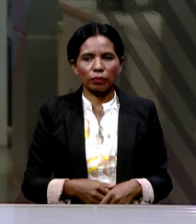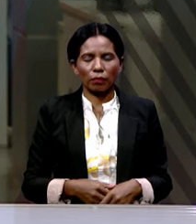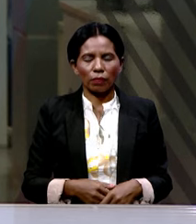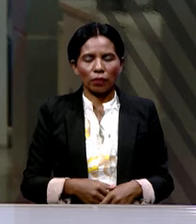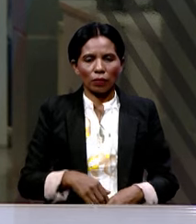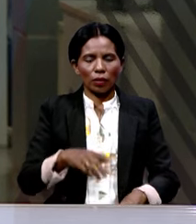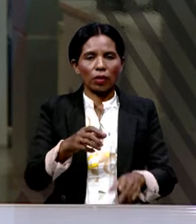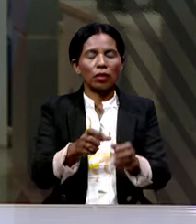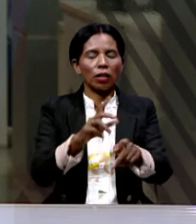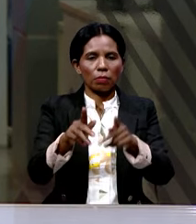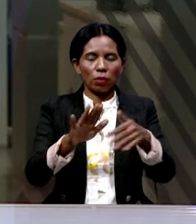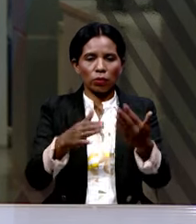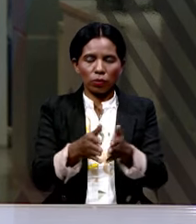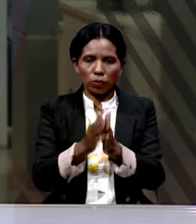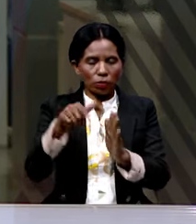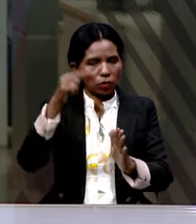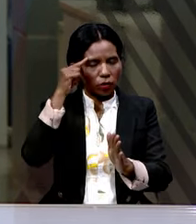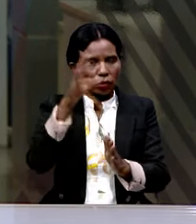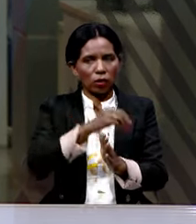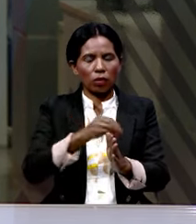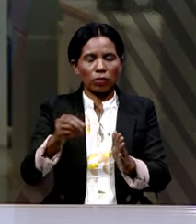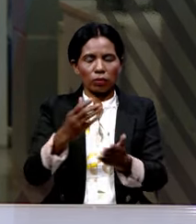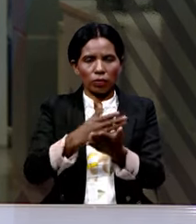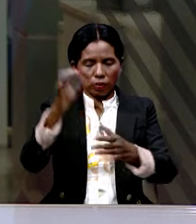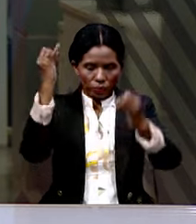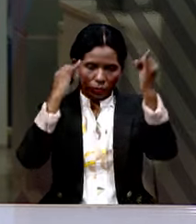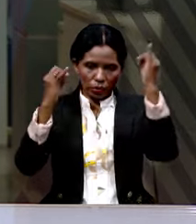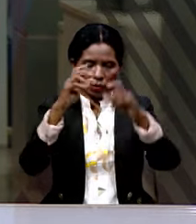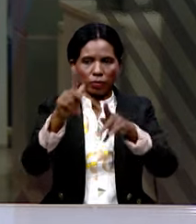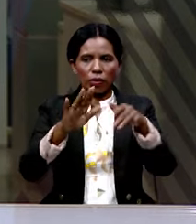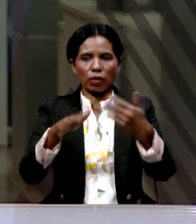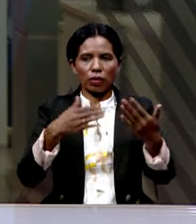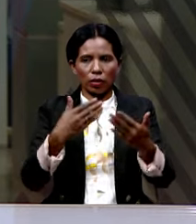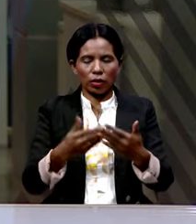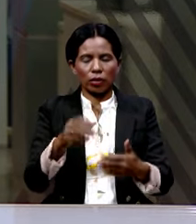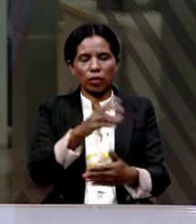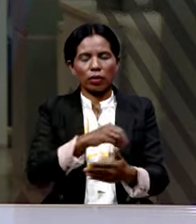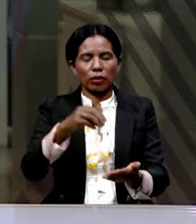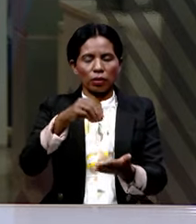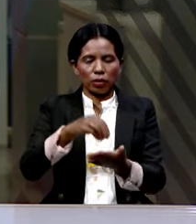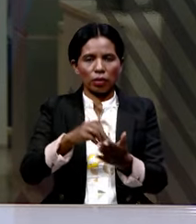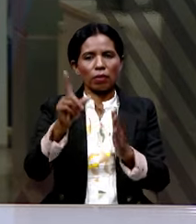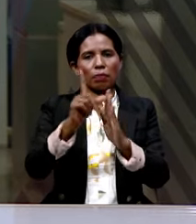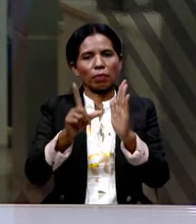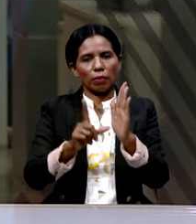Sociedade civil russo governo hala socialização ba povo molo cria esboço